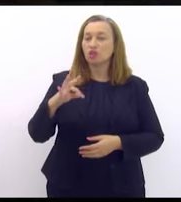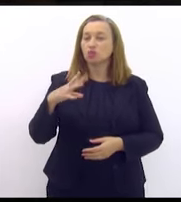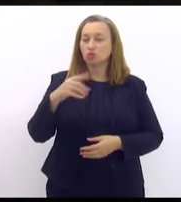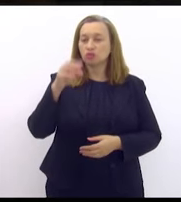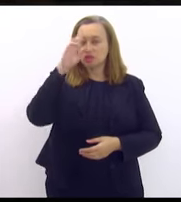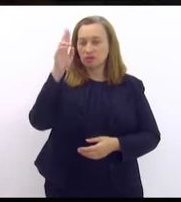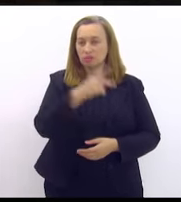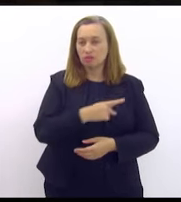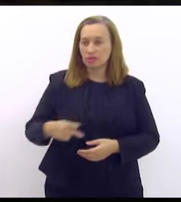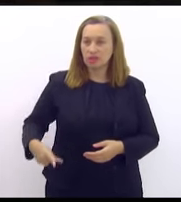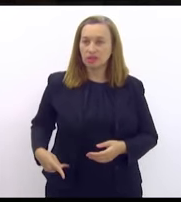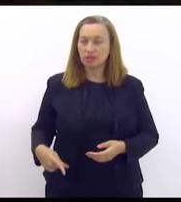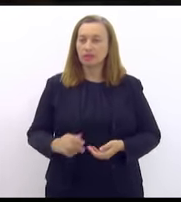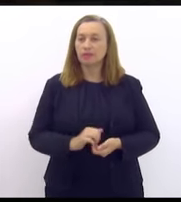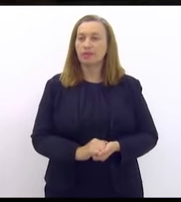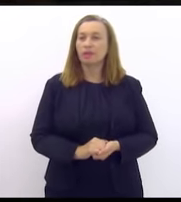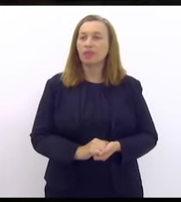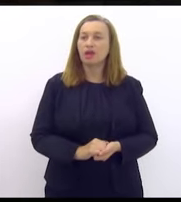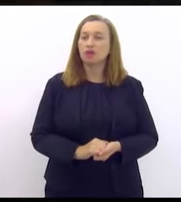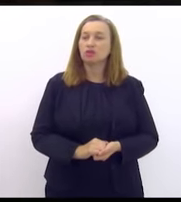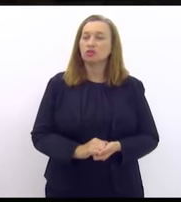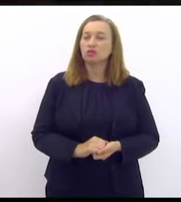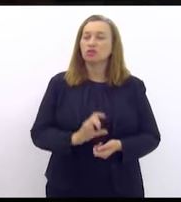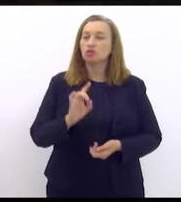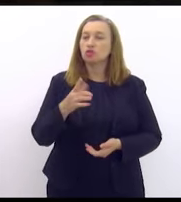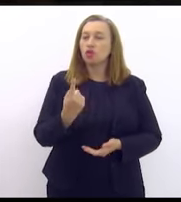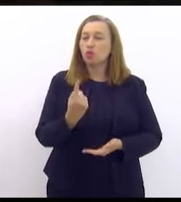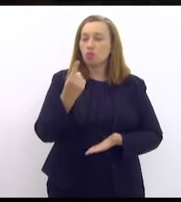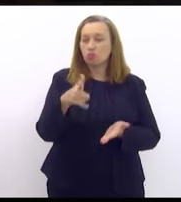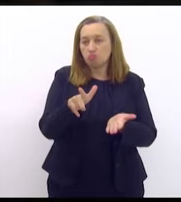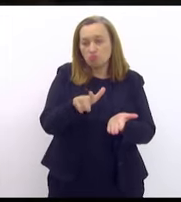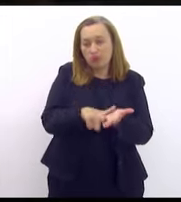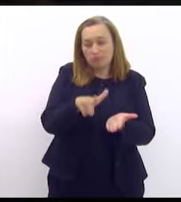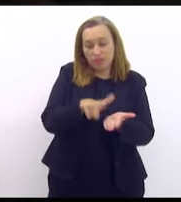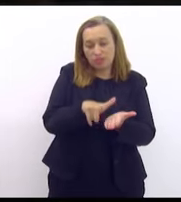presidente, apenas uma folhinha